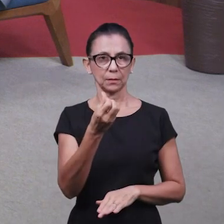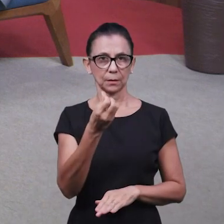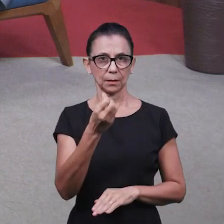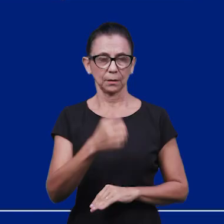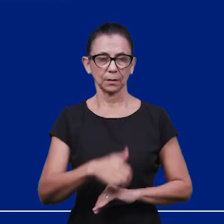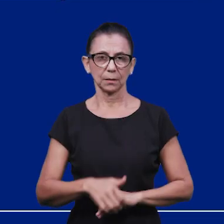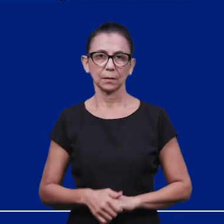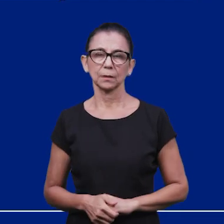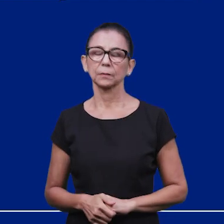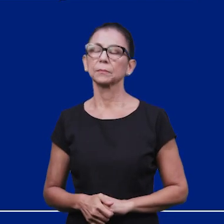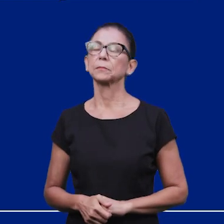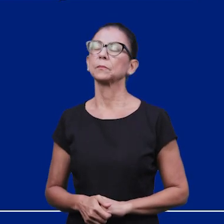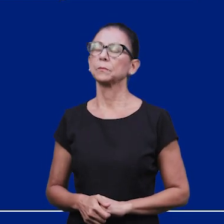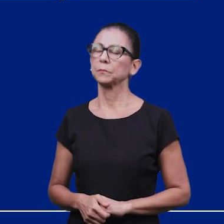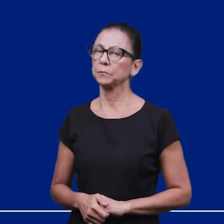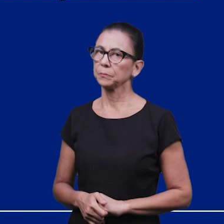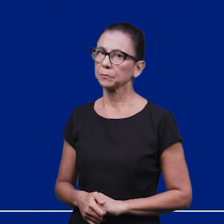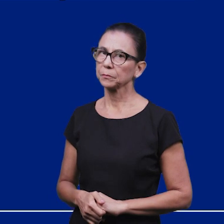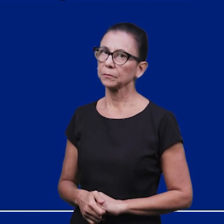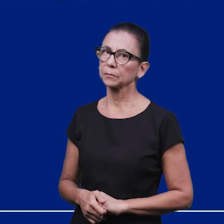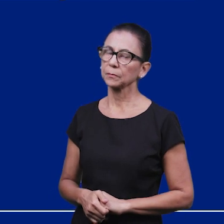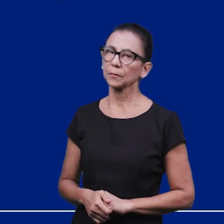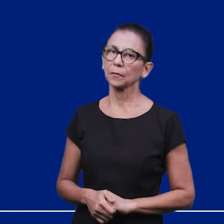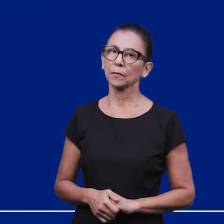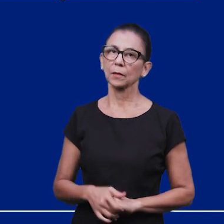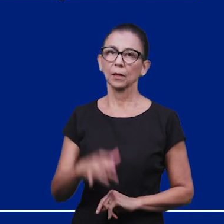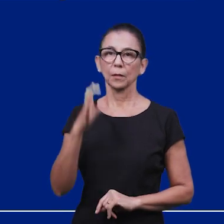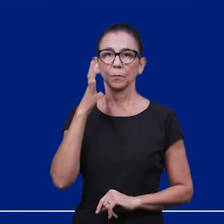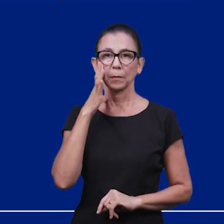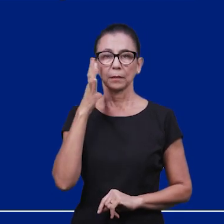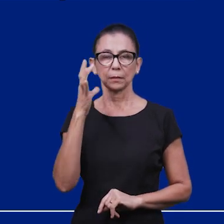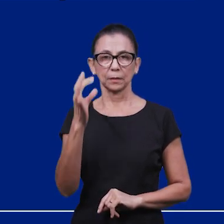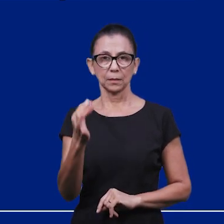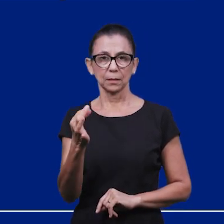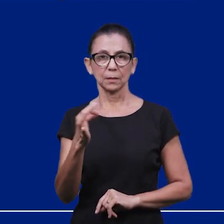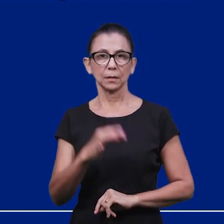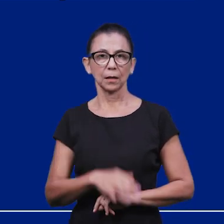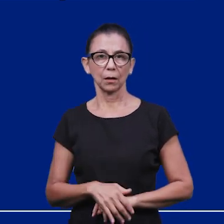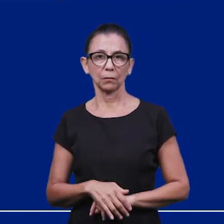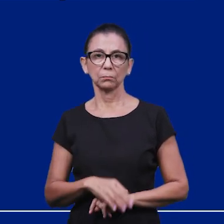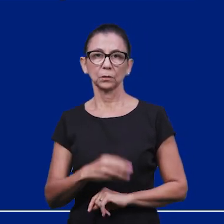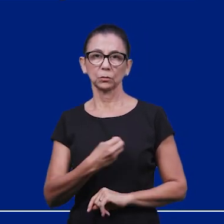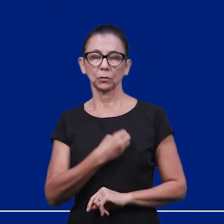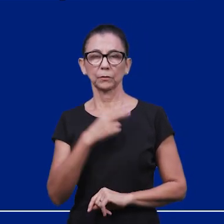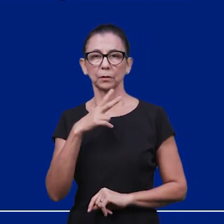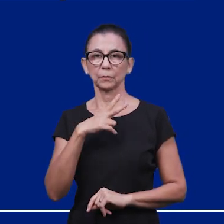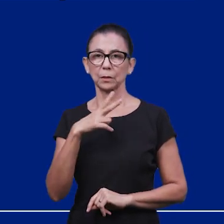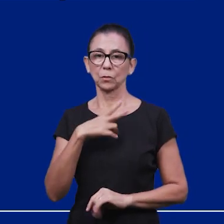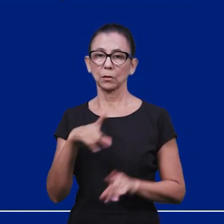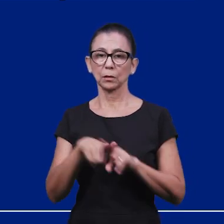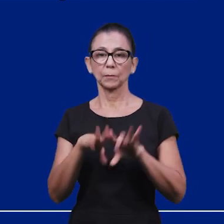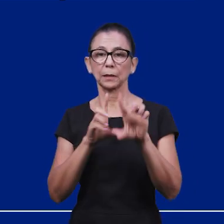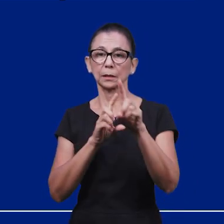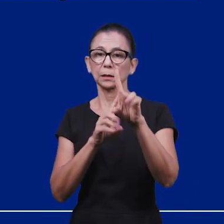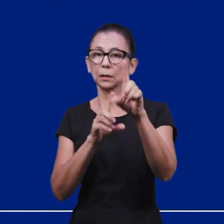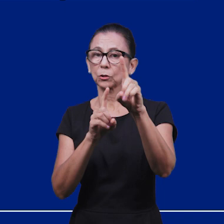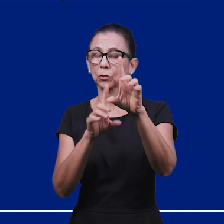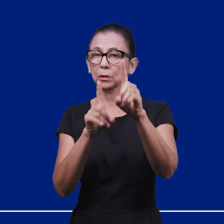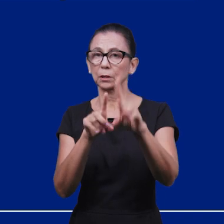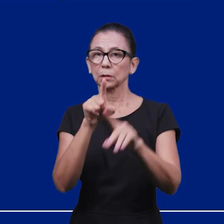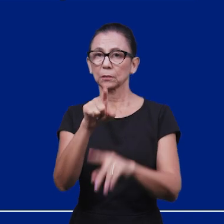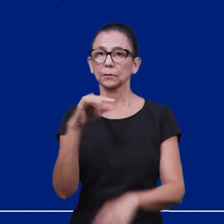diz assim: tem cuidado de ti mesmo e da doutrina. Persevera nessas coisas, porque fazendo isto,